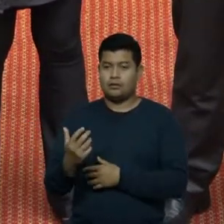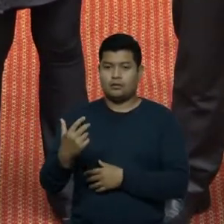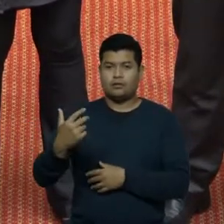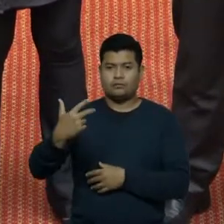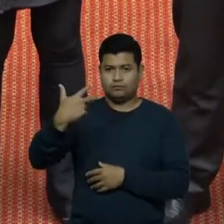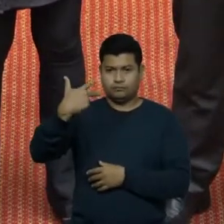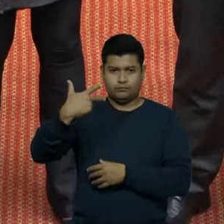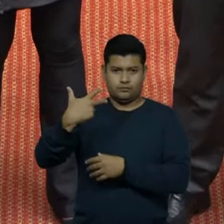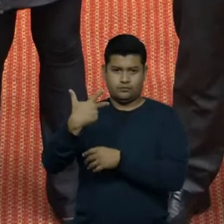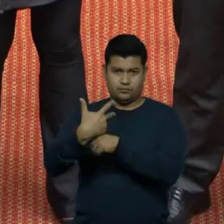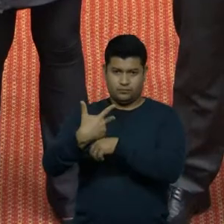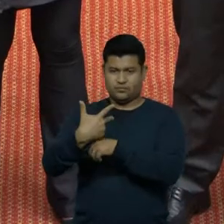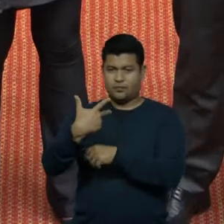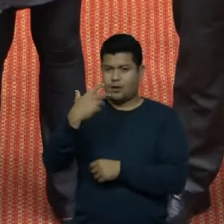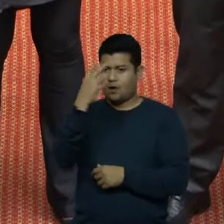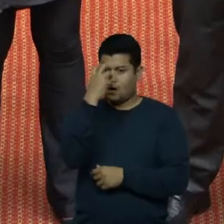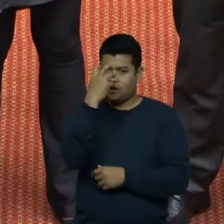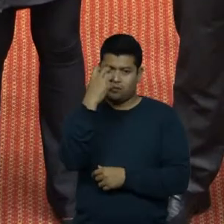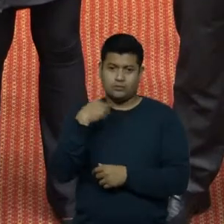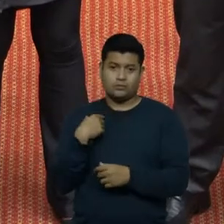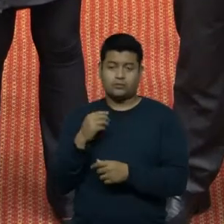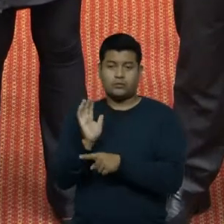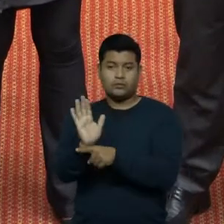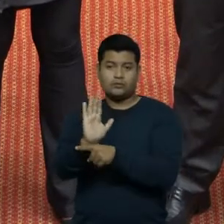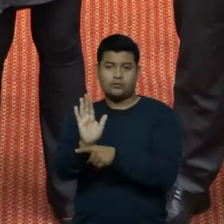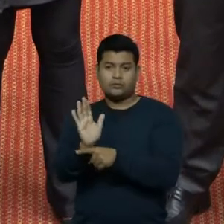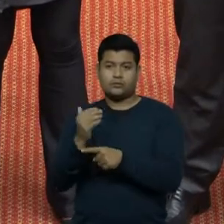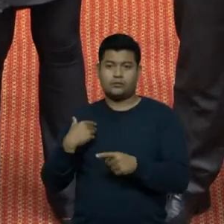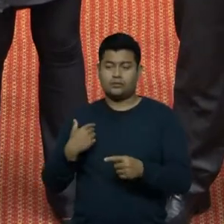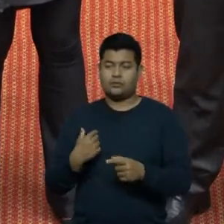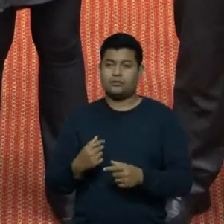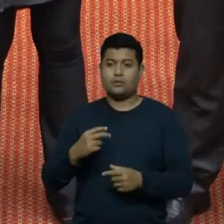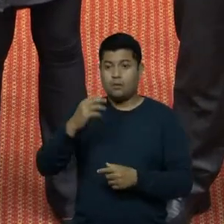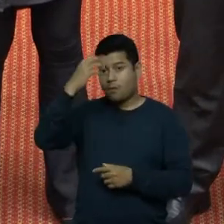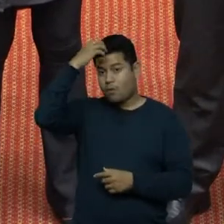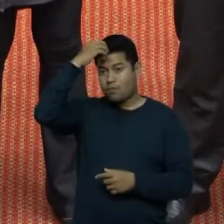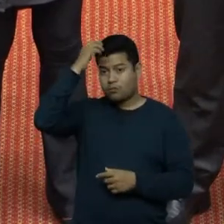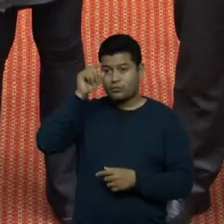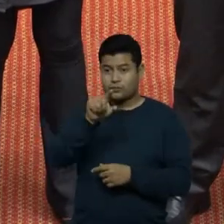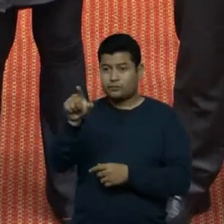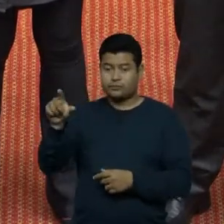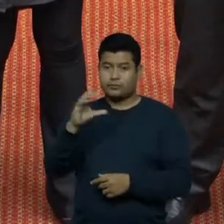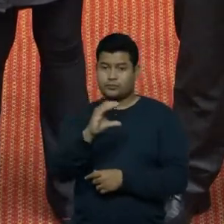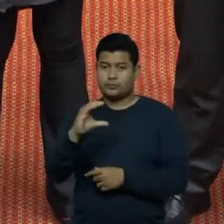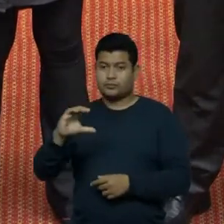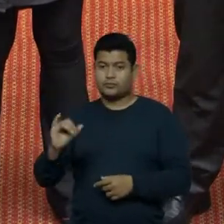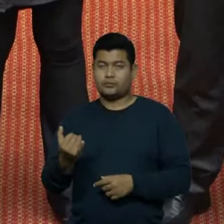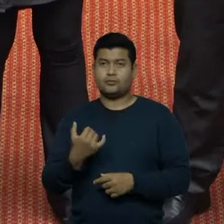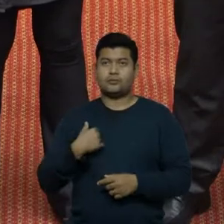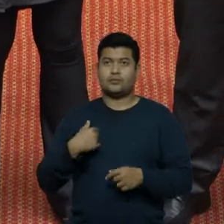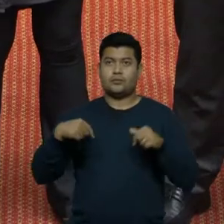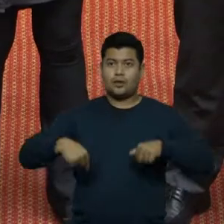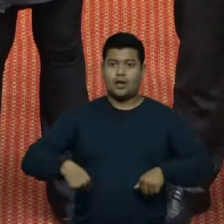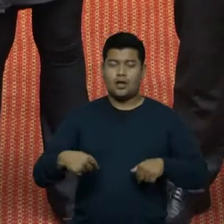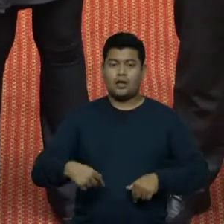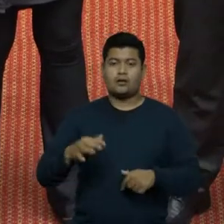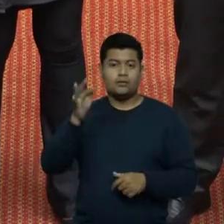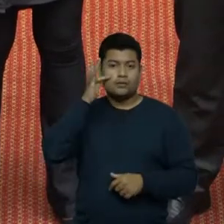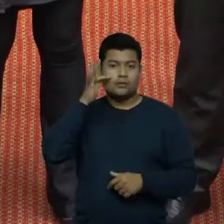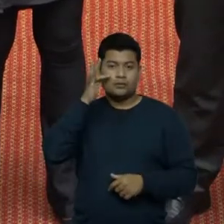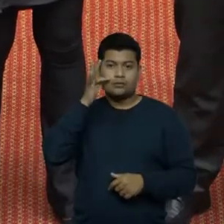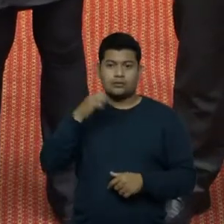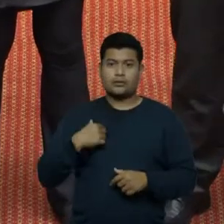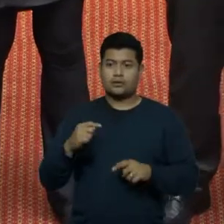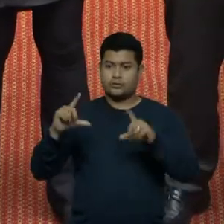culpando os deputados da ccj por não aprovarem o meu projeto aí o Fernando creme e se torna o super-herói porque a baixar em quinze por cento